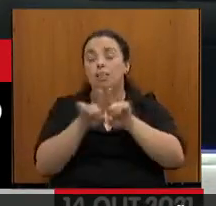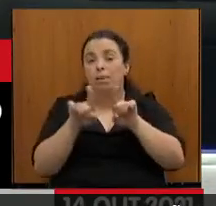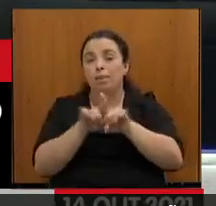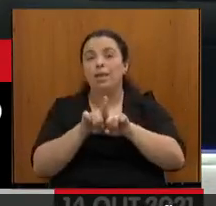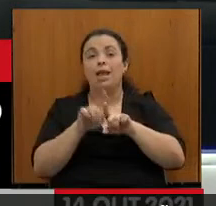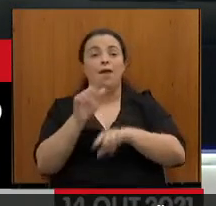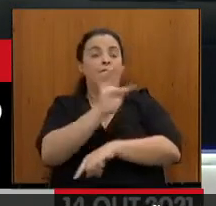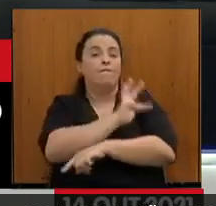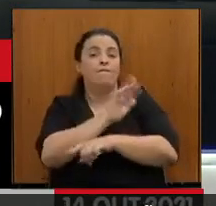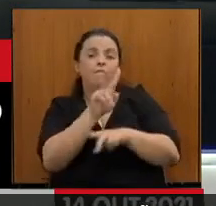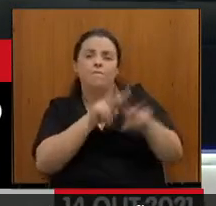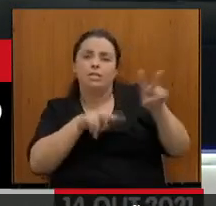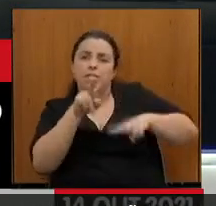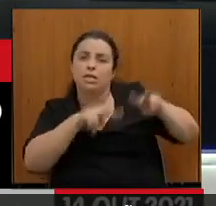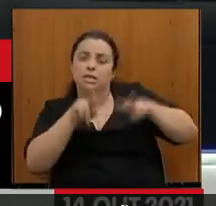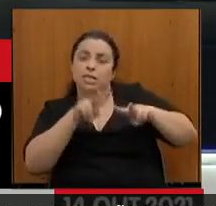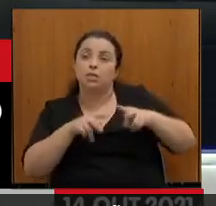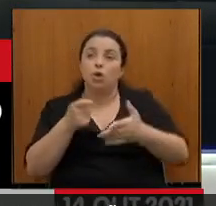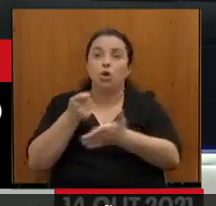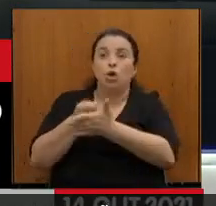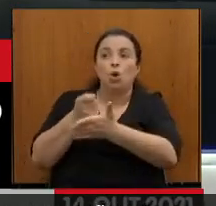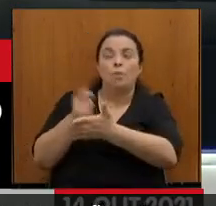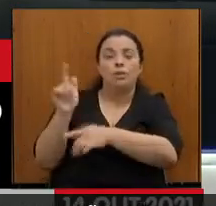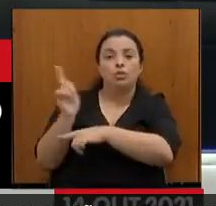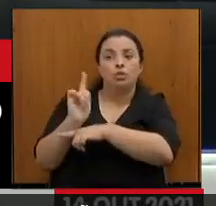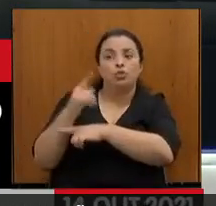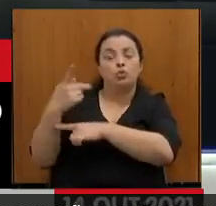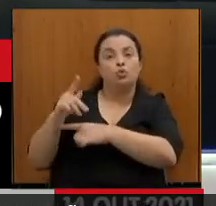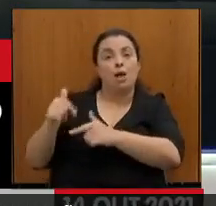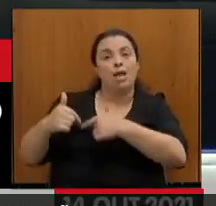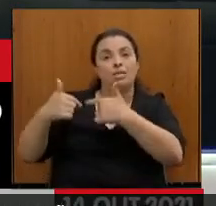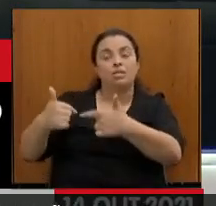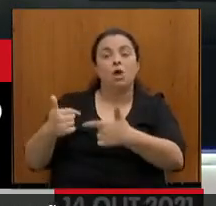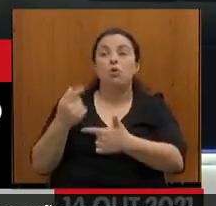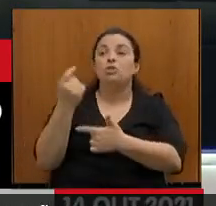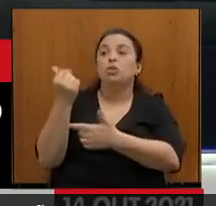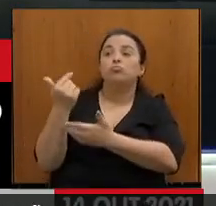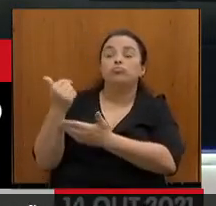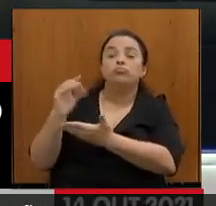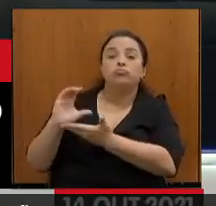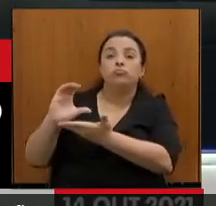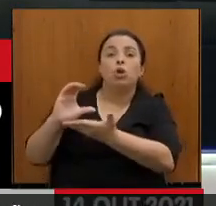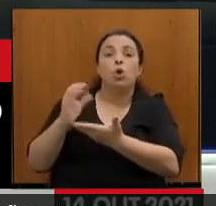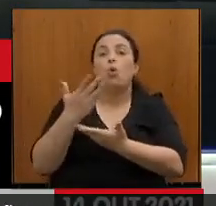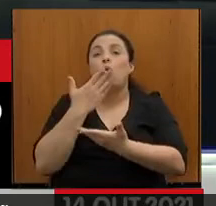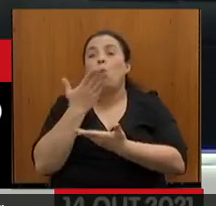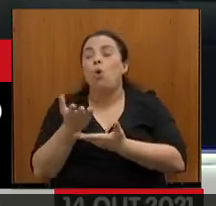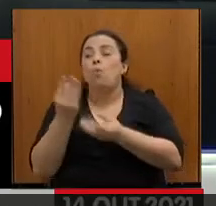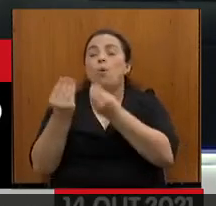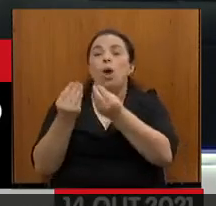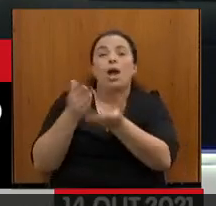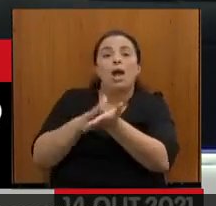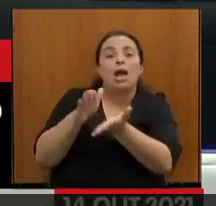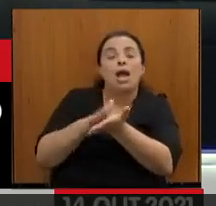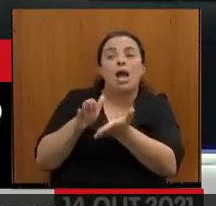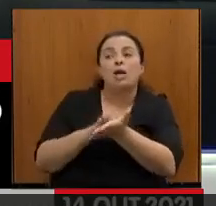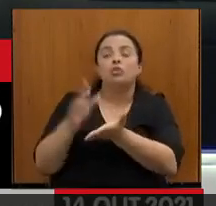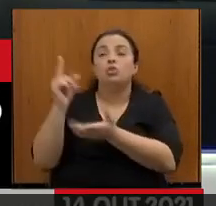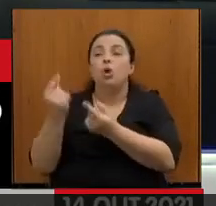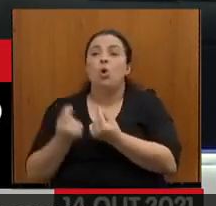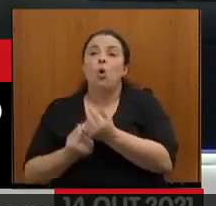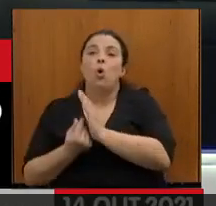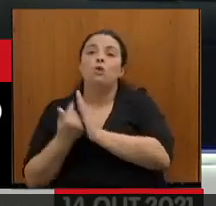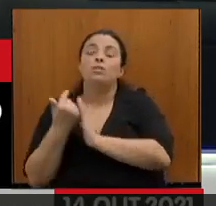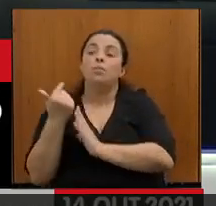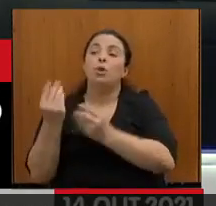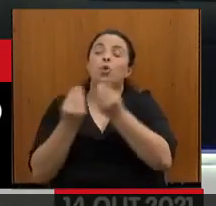aos gestores públicos das suas ações, dos recursos que foram alocados no orçamento, como disse